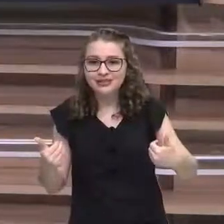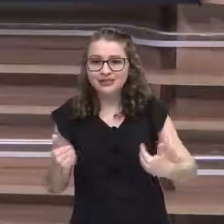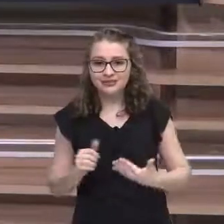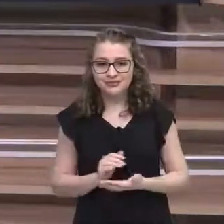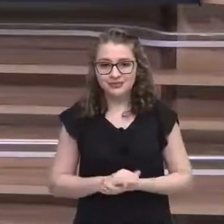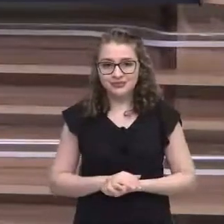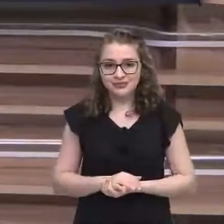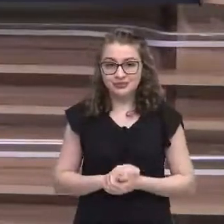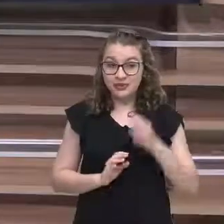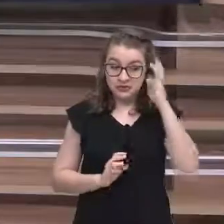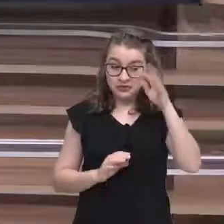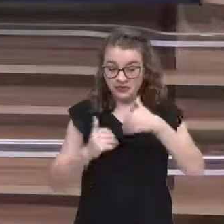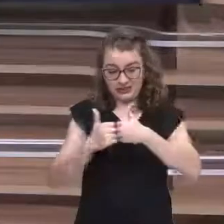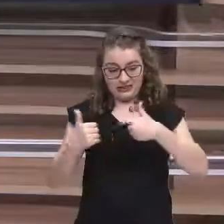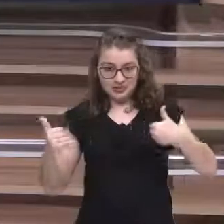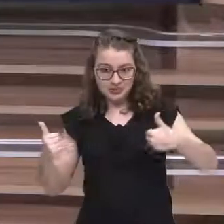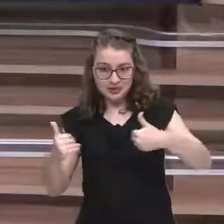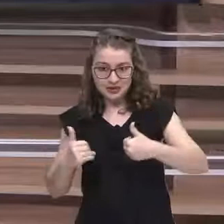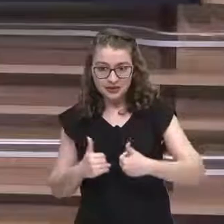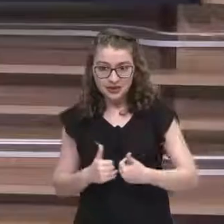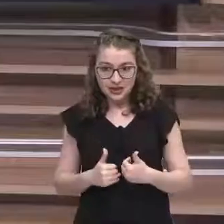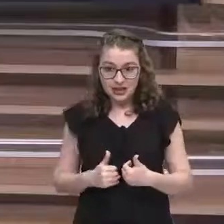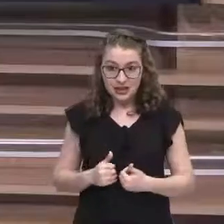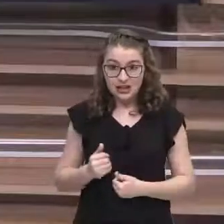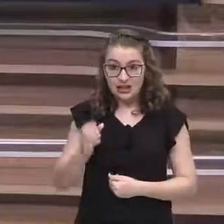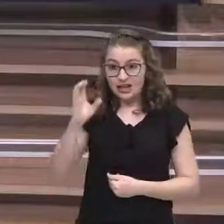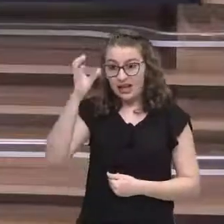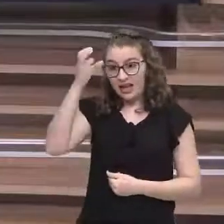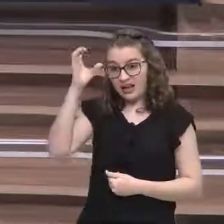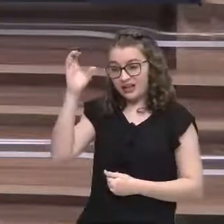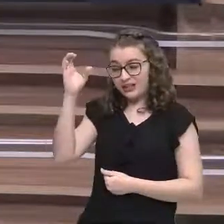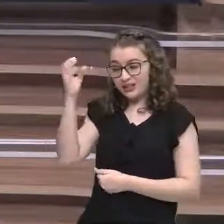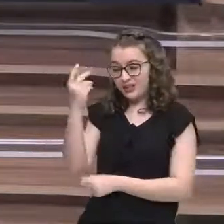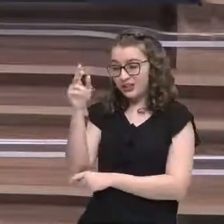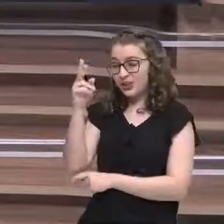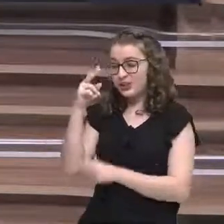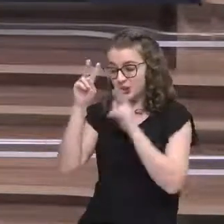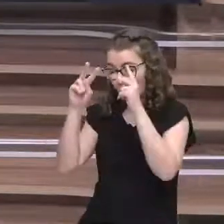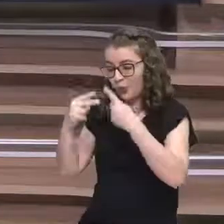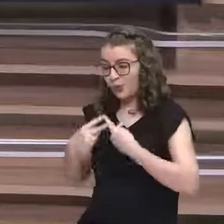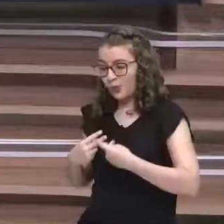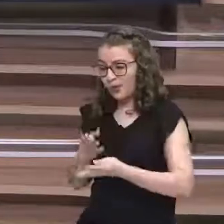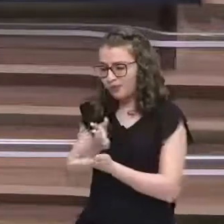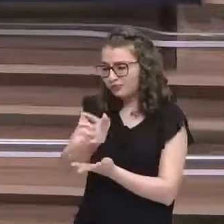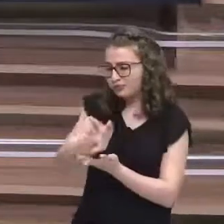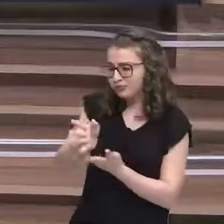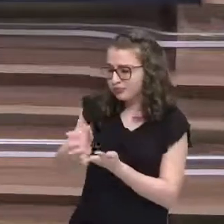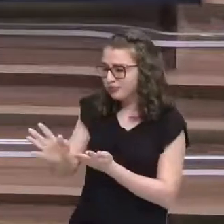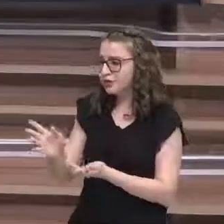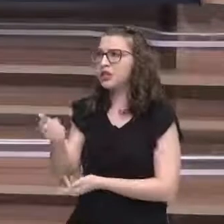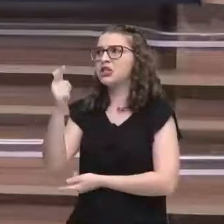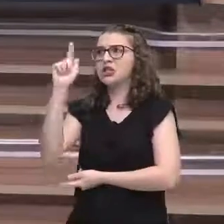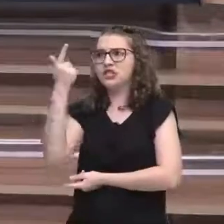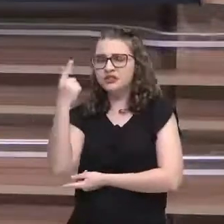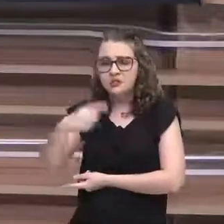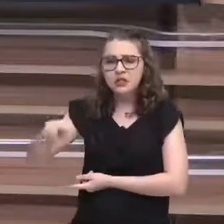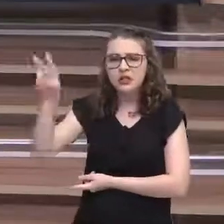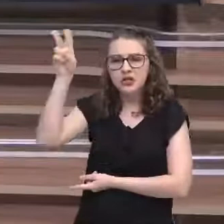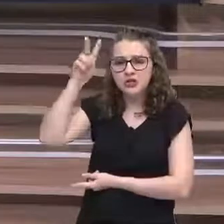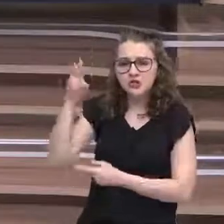filosofia, e aí vai seguir vários campos das ciências humanas. Você vai ter a geografia, você vai ter